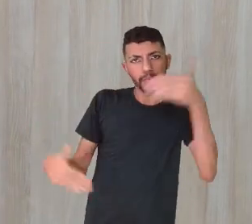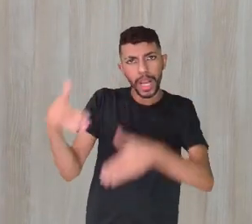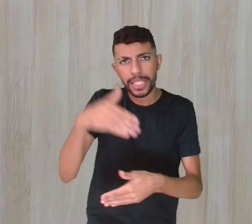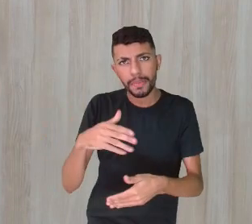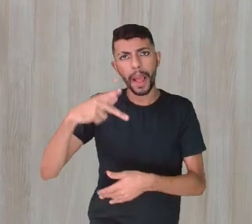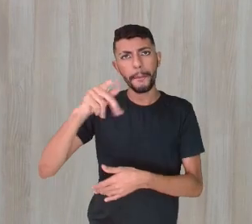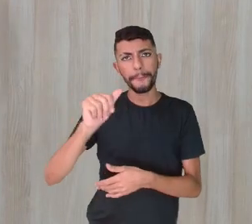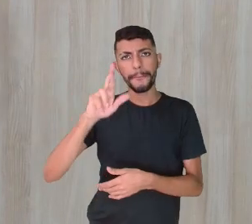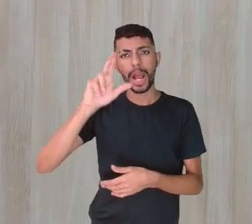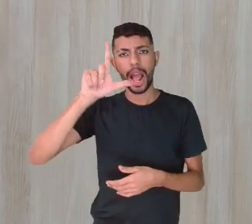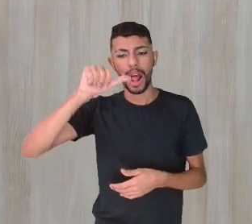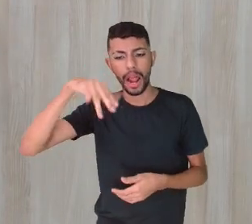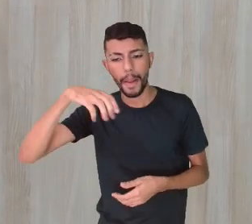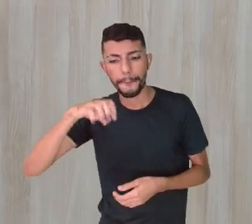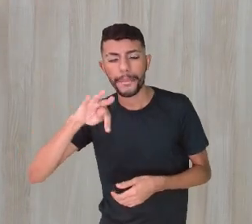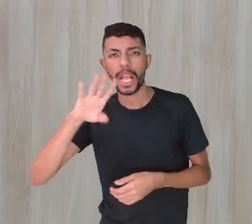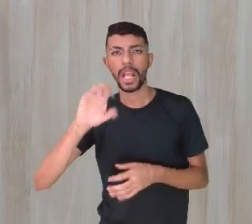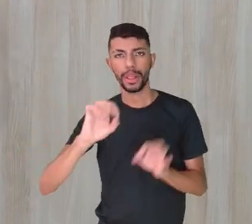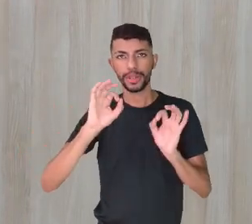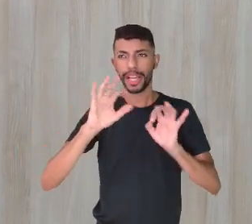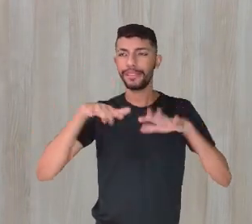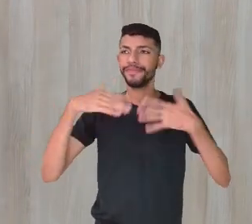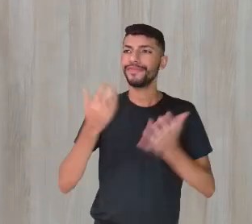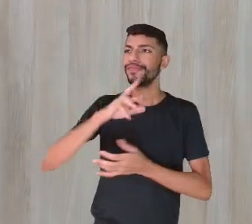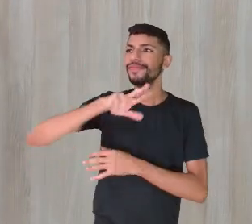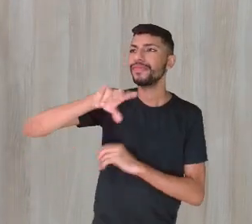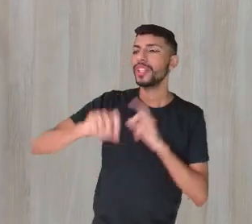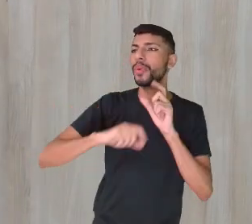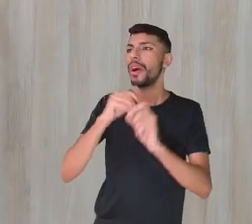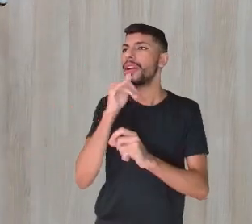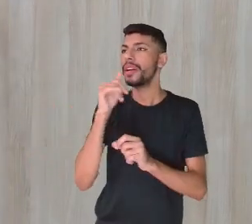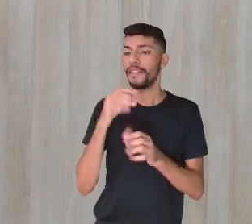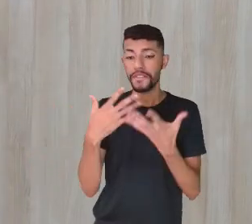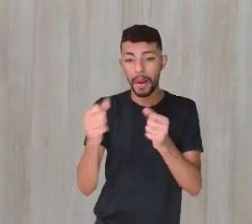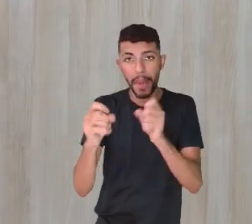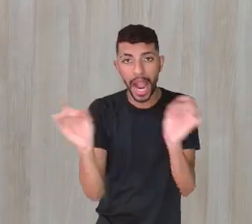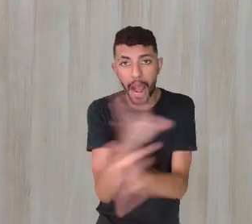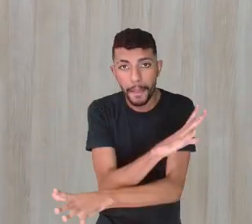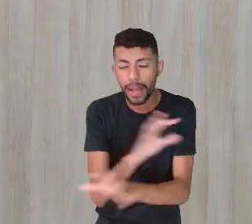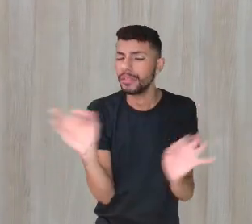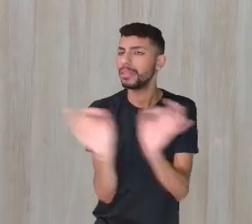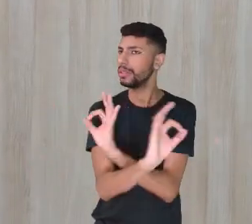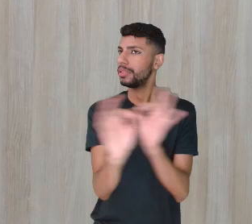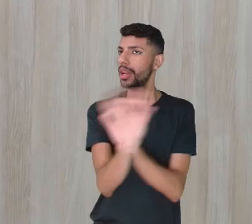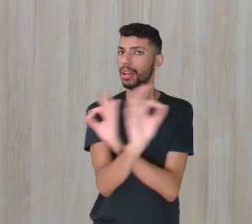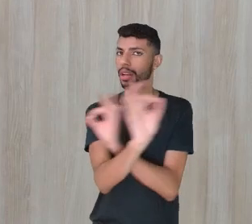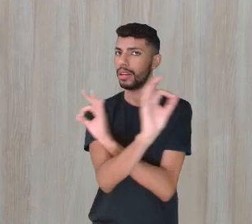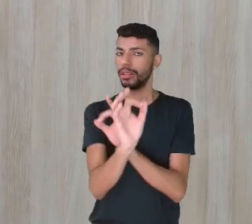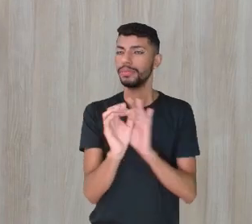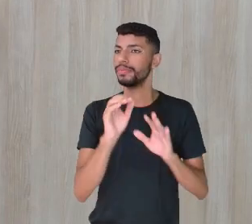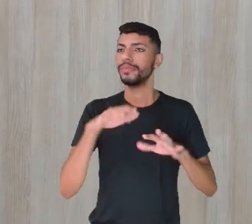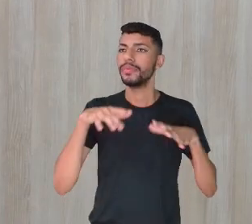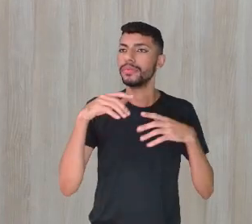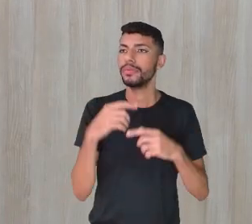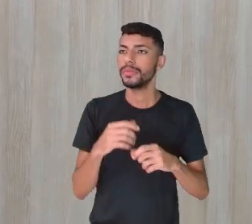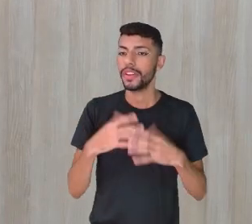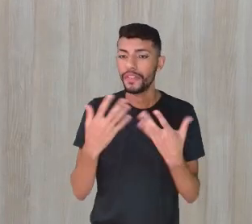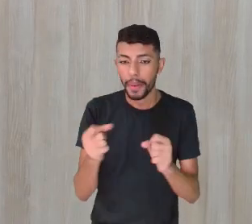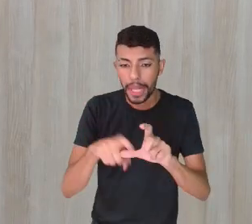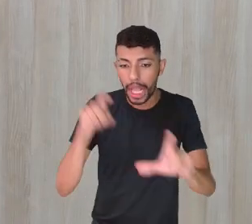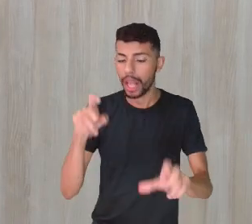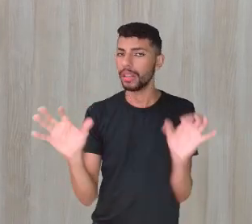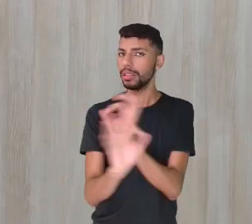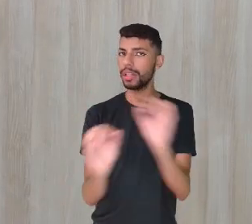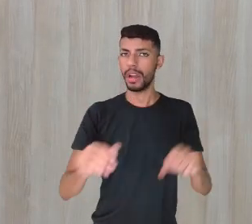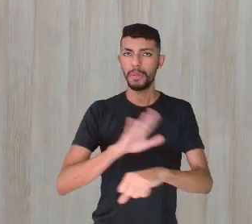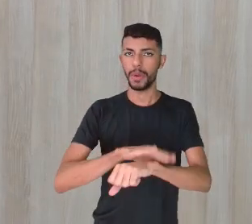não era a princípio assim, vamos romper, né? Não é esse o momento. Só que aí a Inglaterra